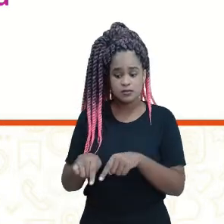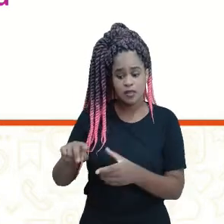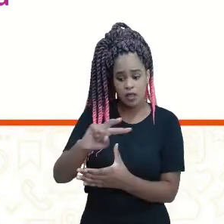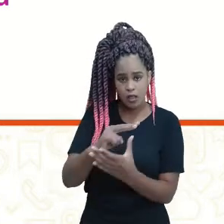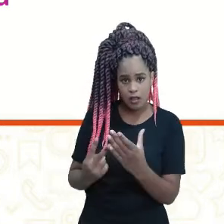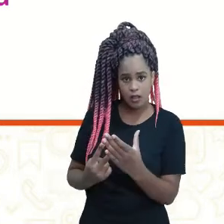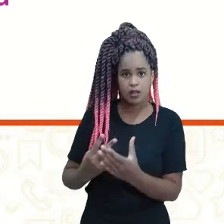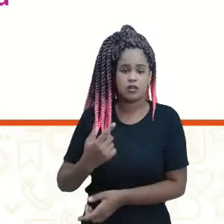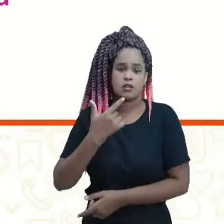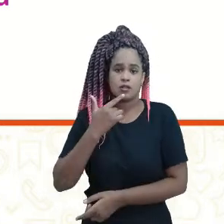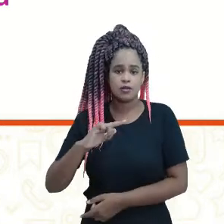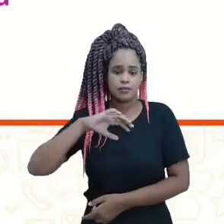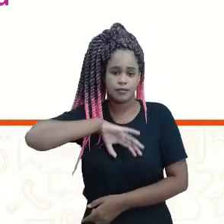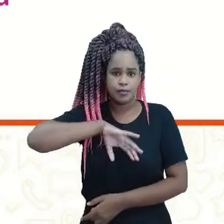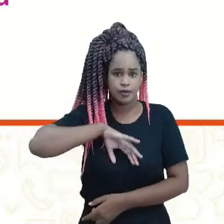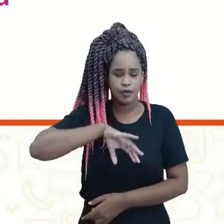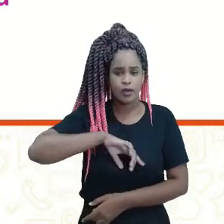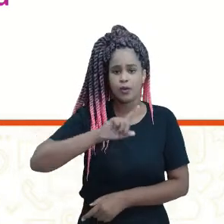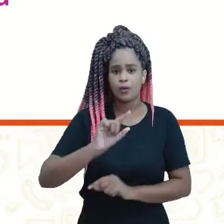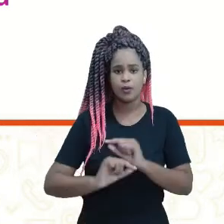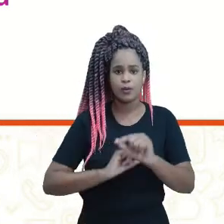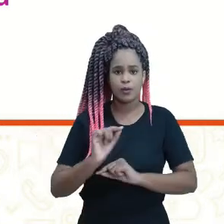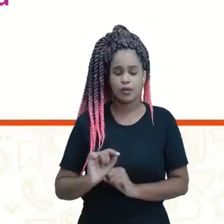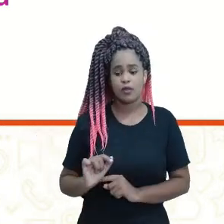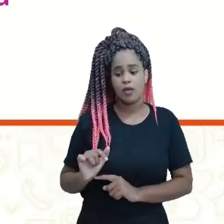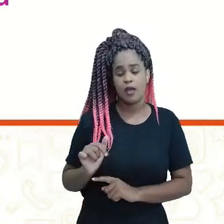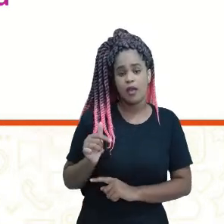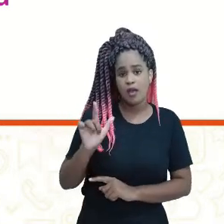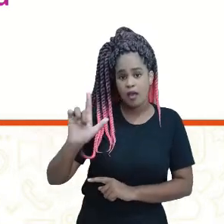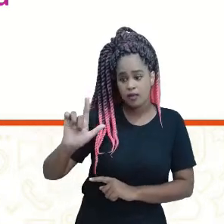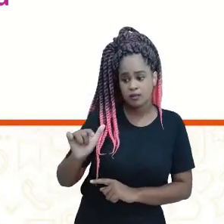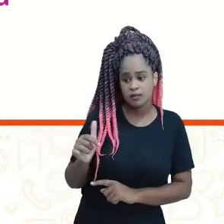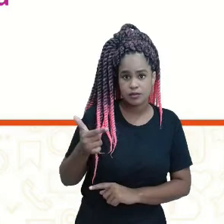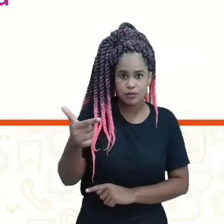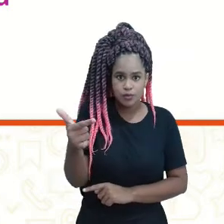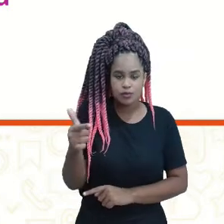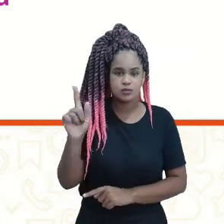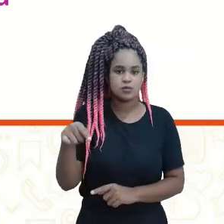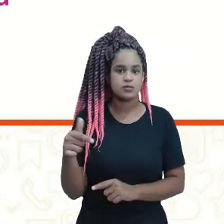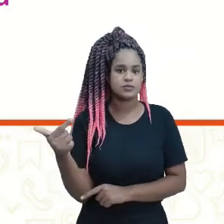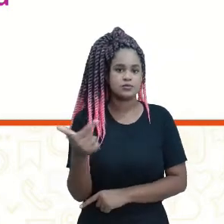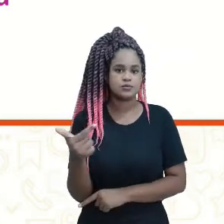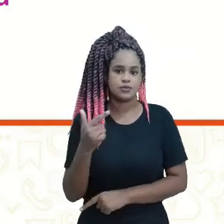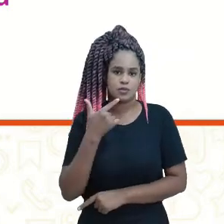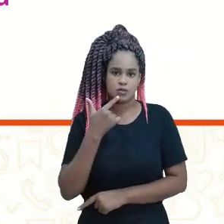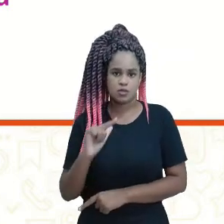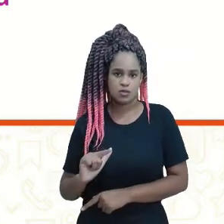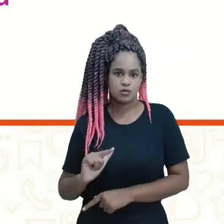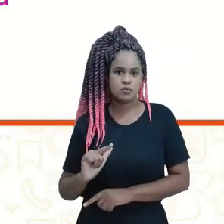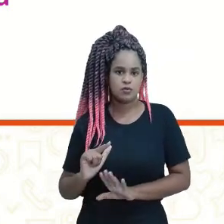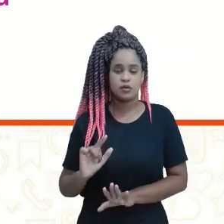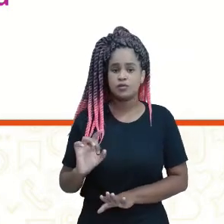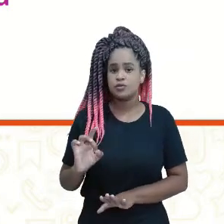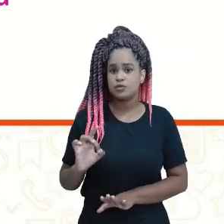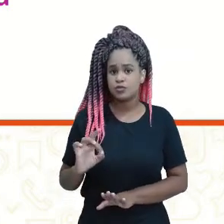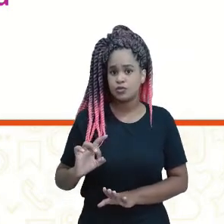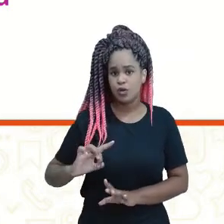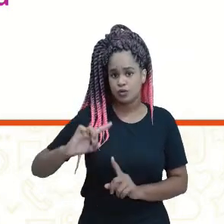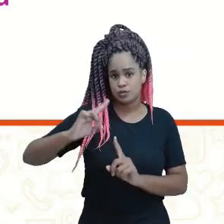língua portuguesa ela é considerada como L2, a segunda língua, apenas na